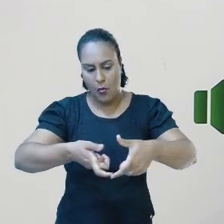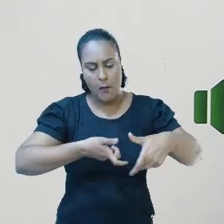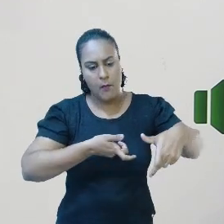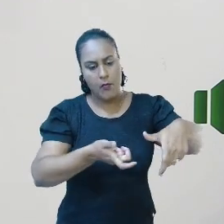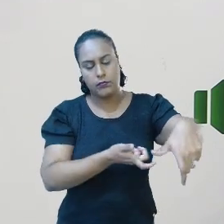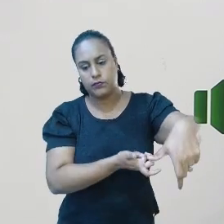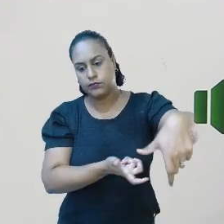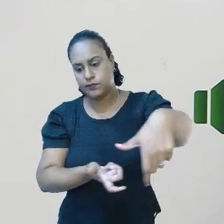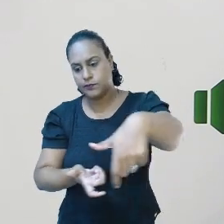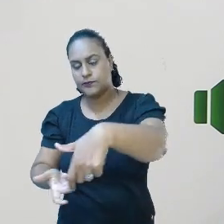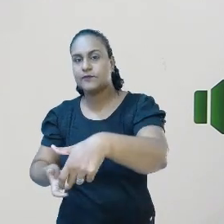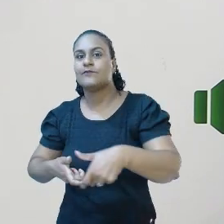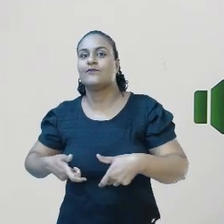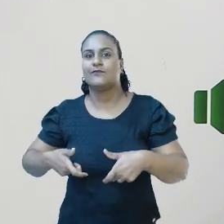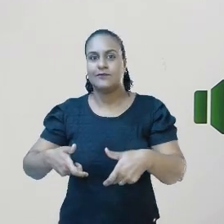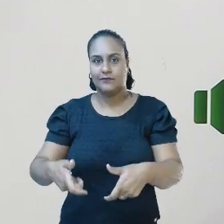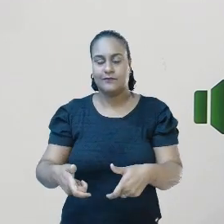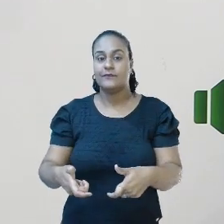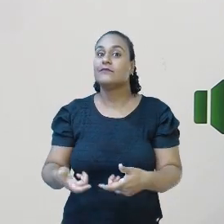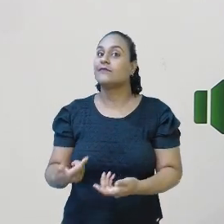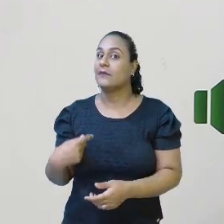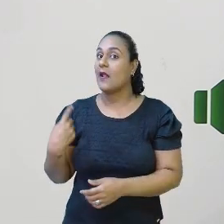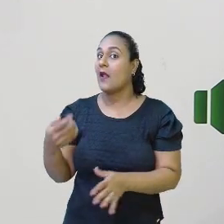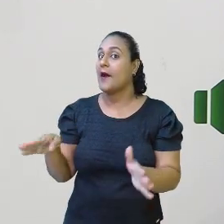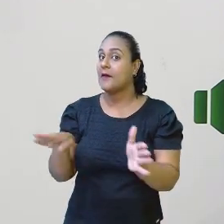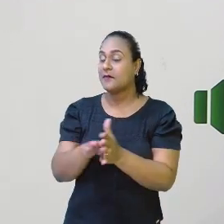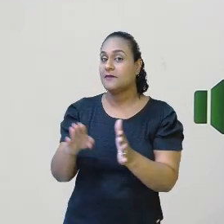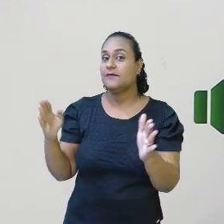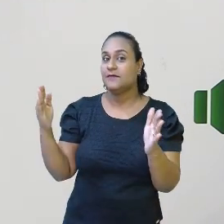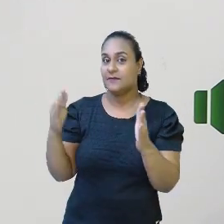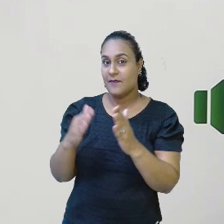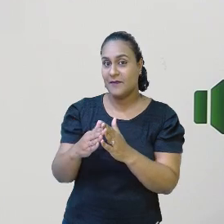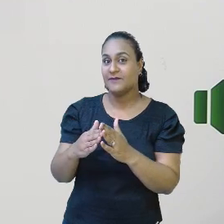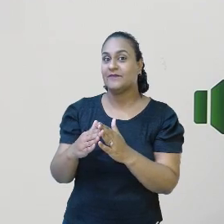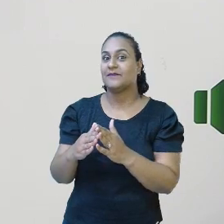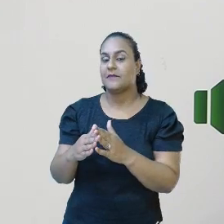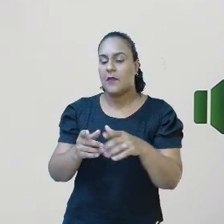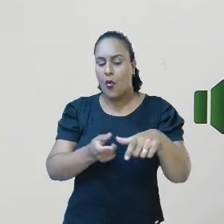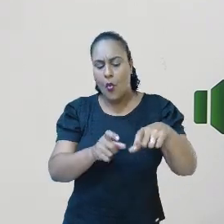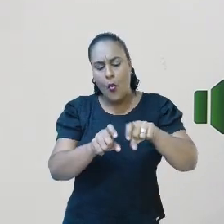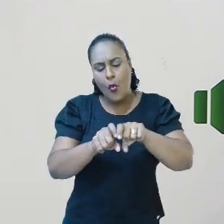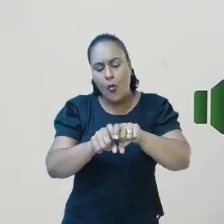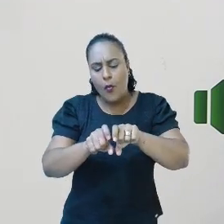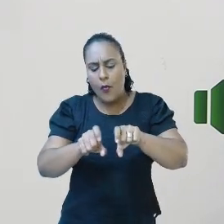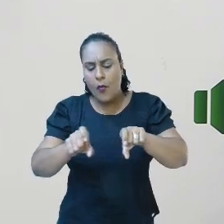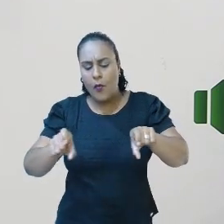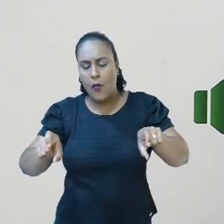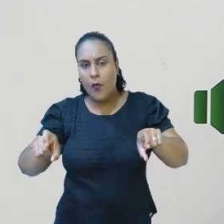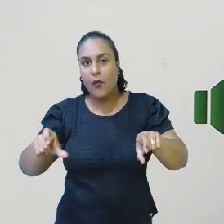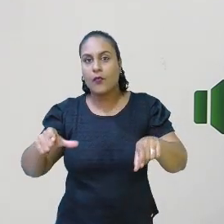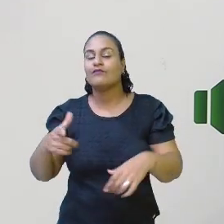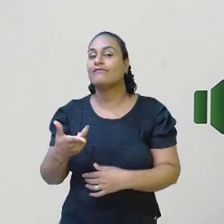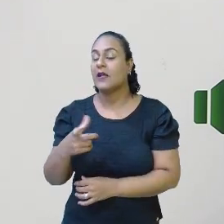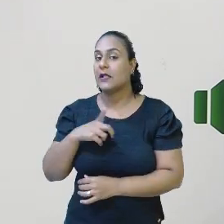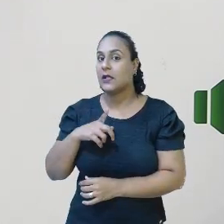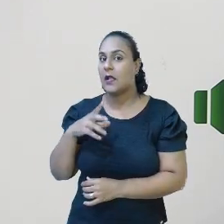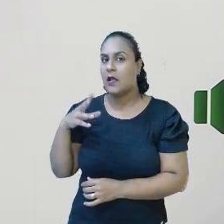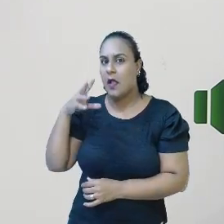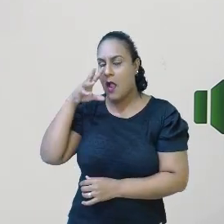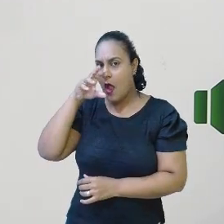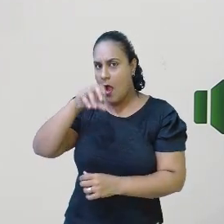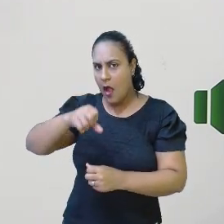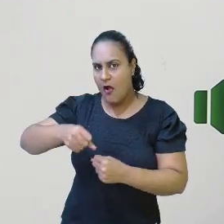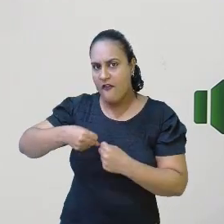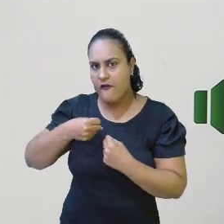tubulação grande, mas a tubulação que chega na nossa casa, né, menor, os canos que são menores, mas ela tem uma pressão. E essa pressão